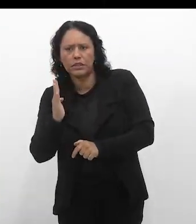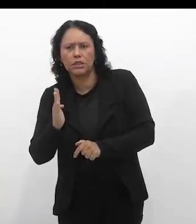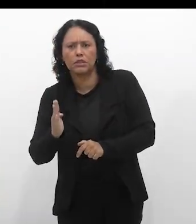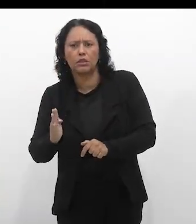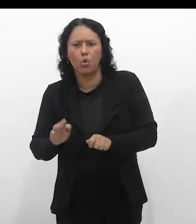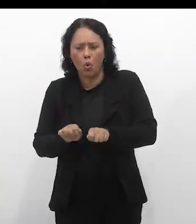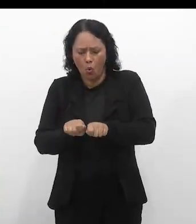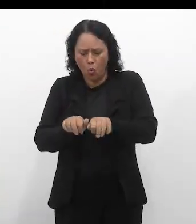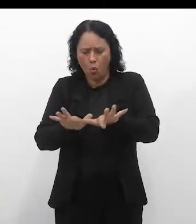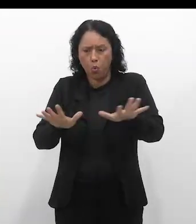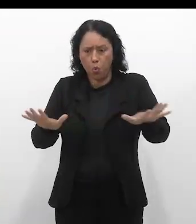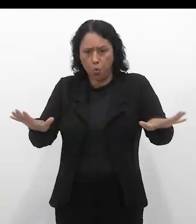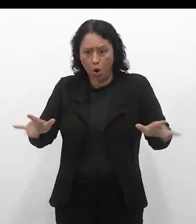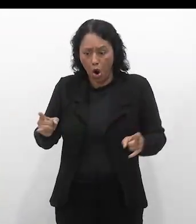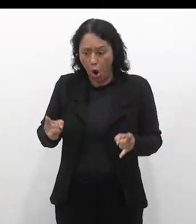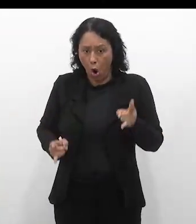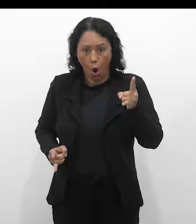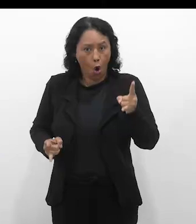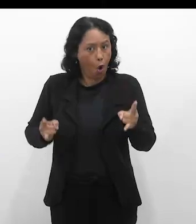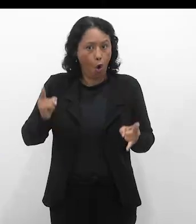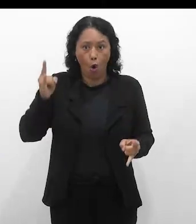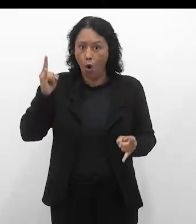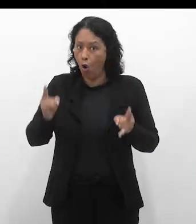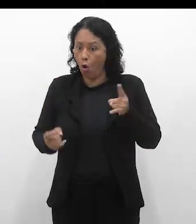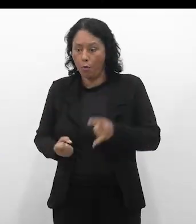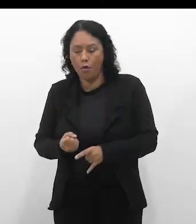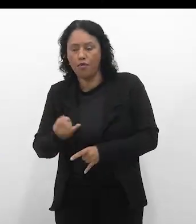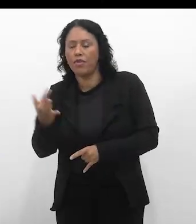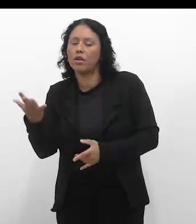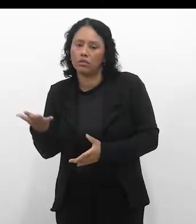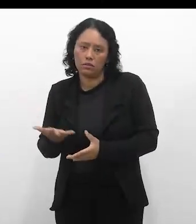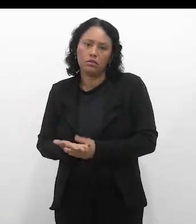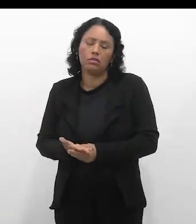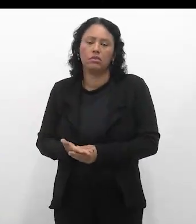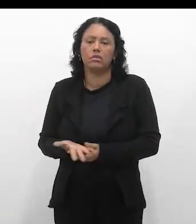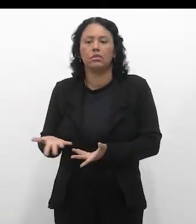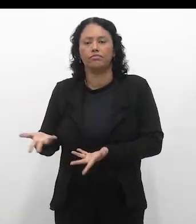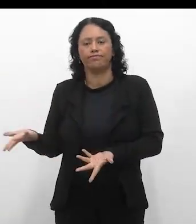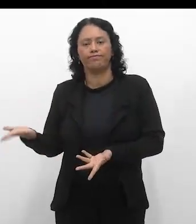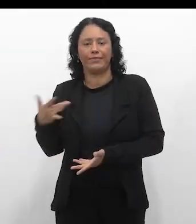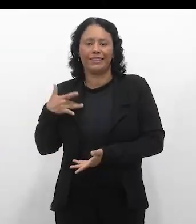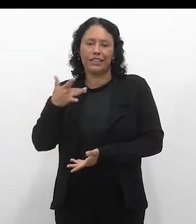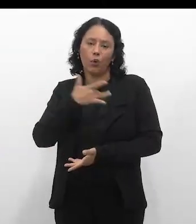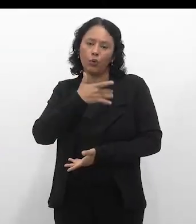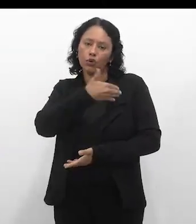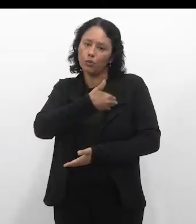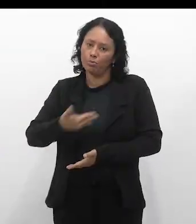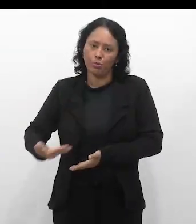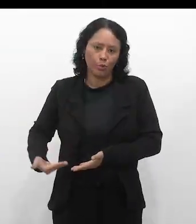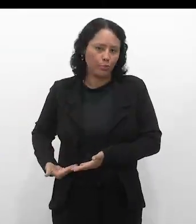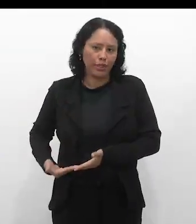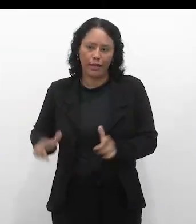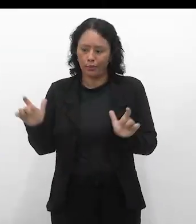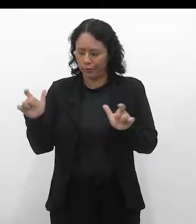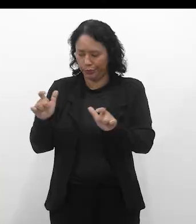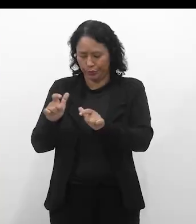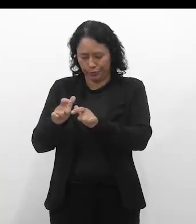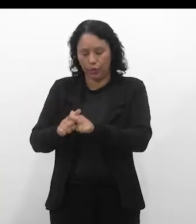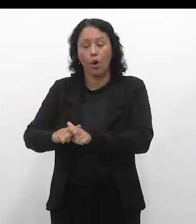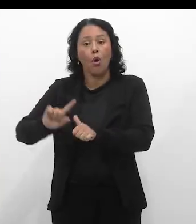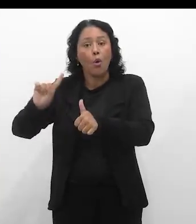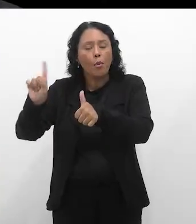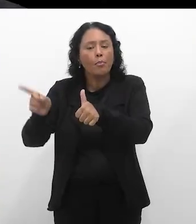tem aumentado exponencialmente o número de robôs. Não tem na saúde pública. O Pedernest é o primeiro hospital público, que